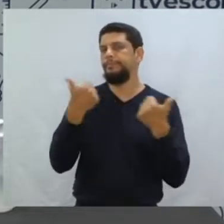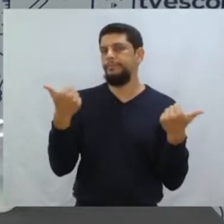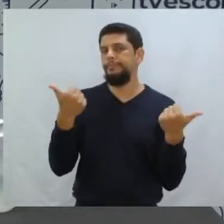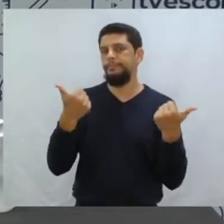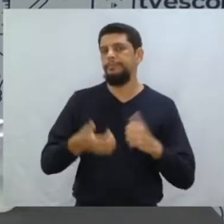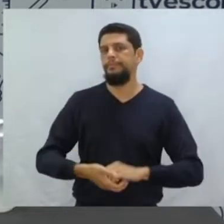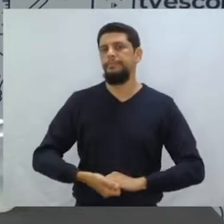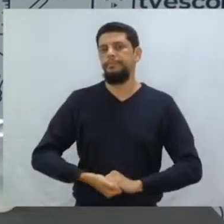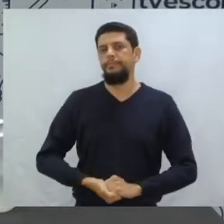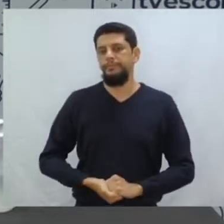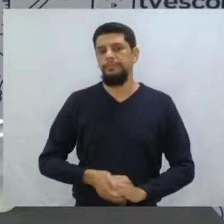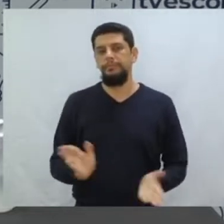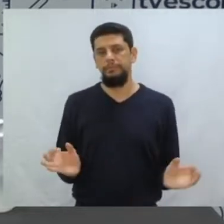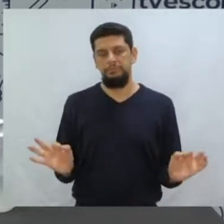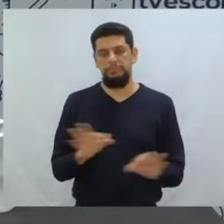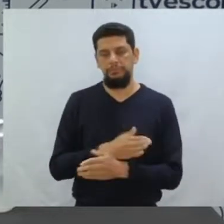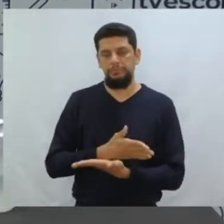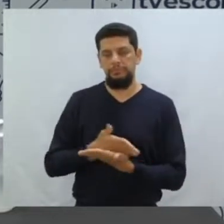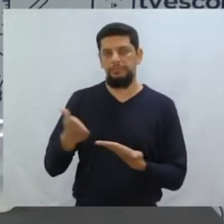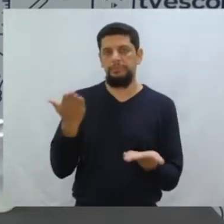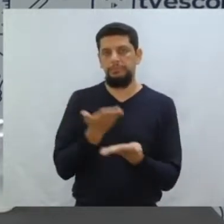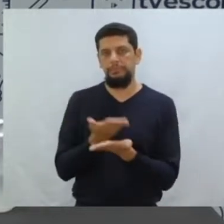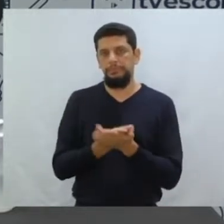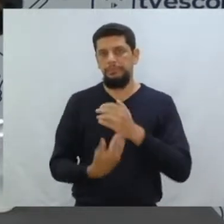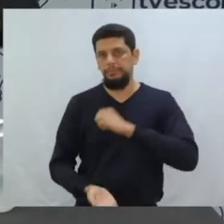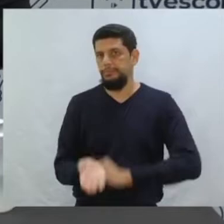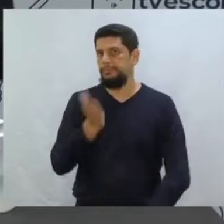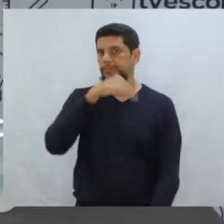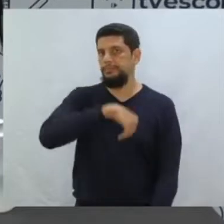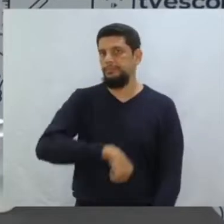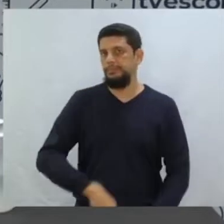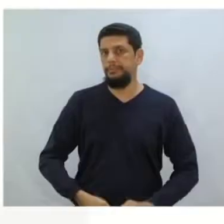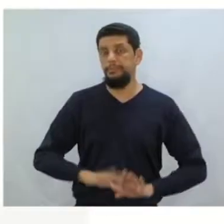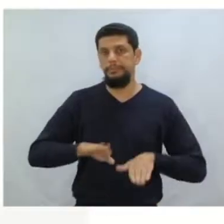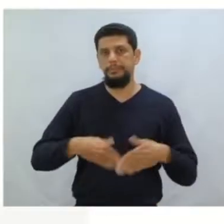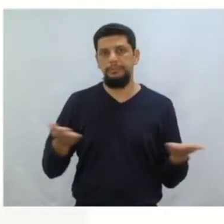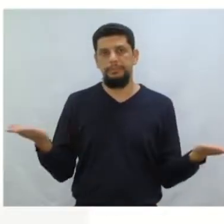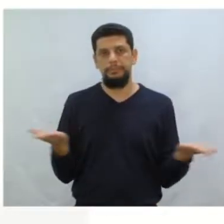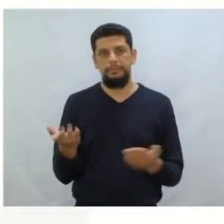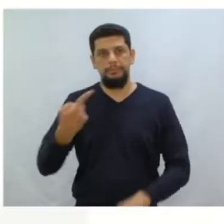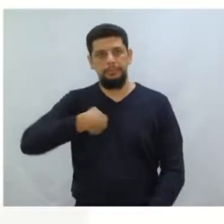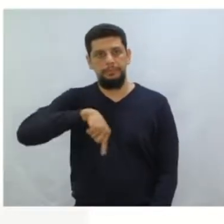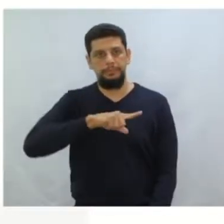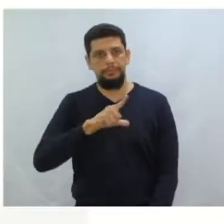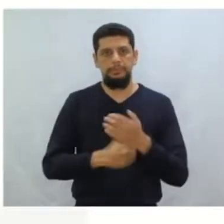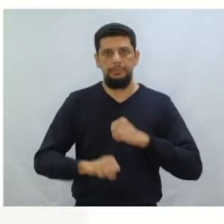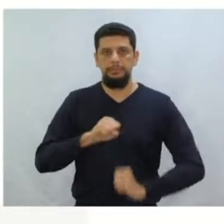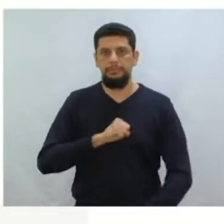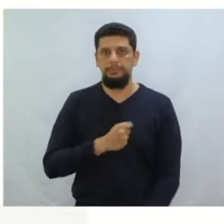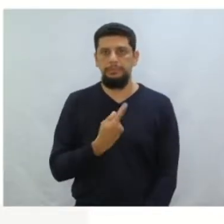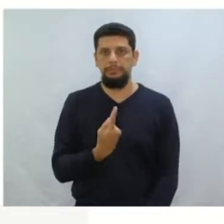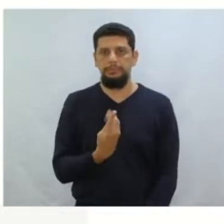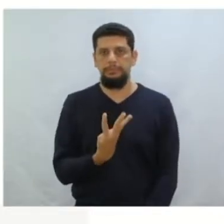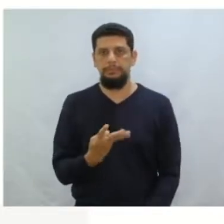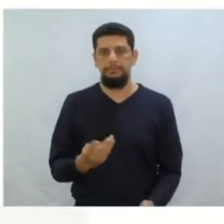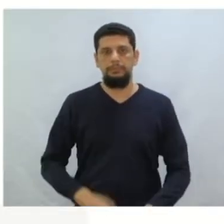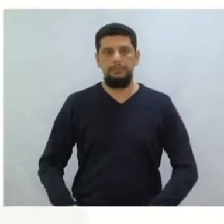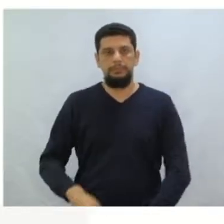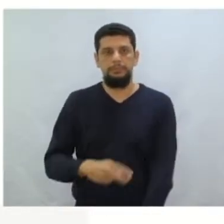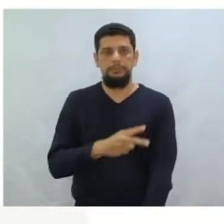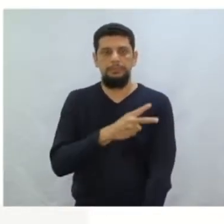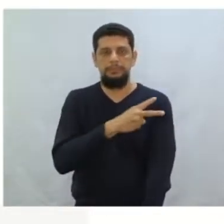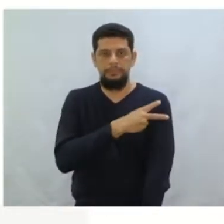bem. Já estou pronta para iniciarmos. Vamos lá? Então, hoje nós temos aula de matemática